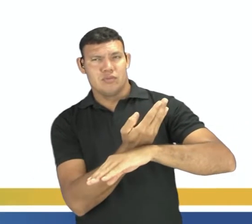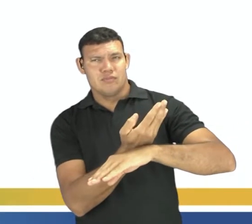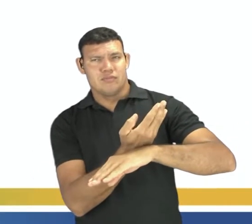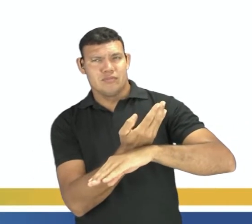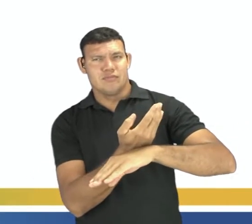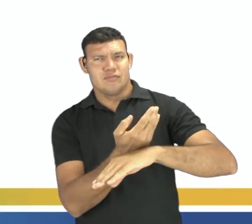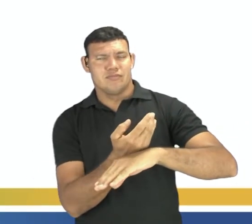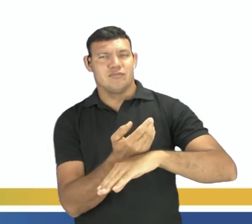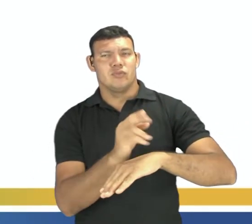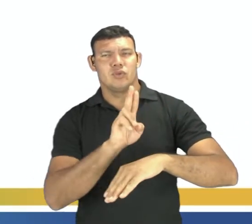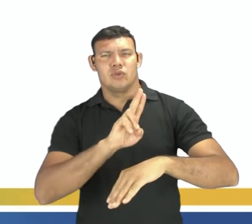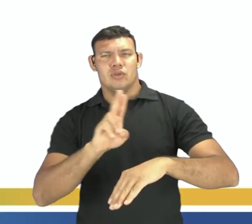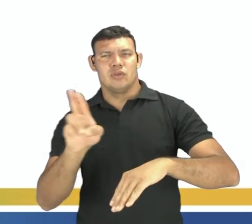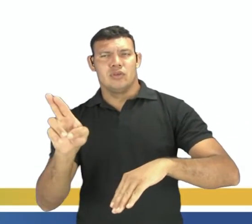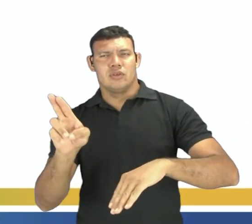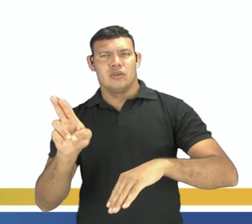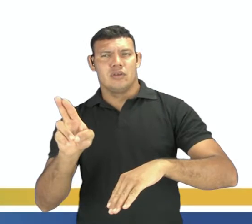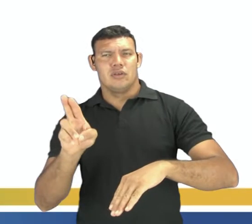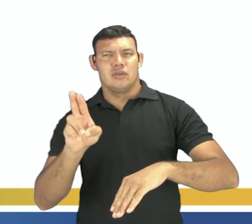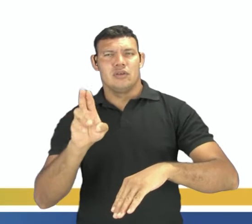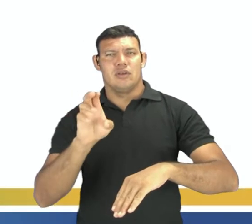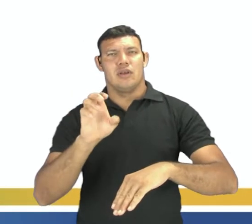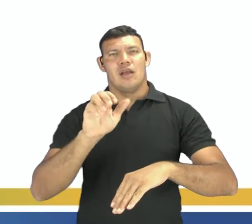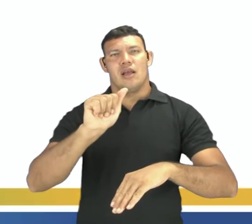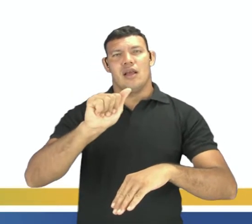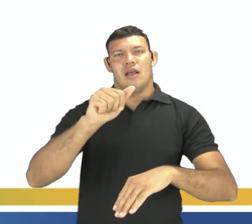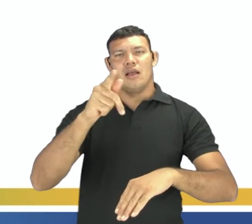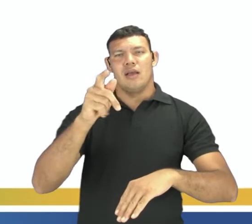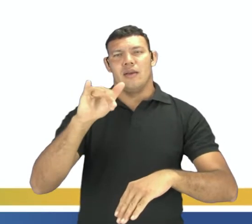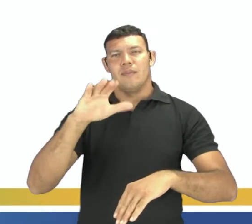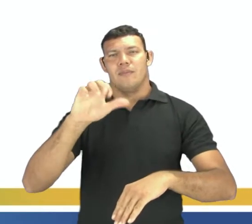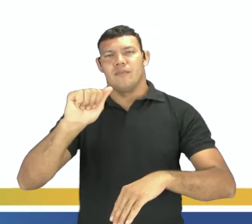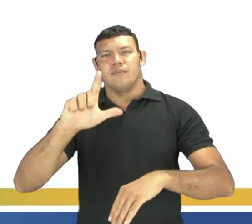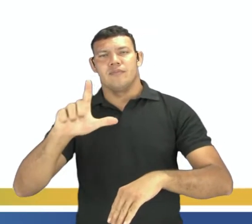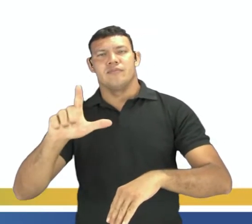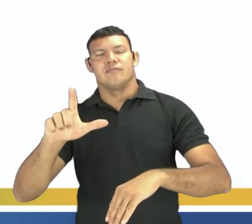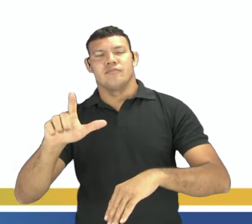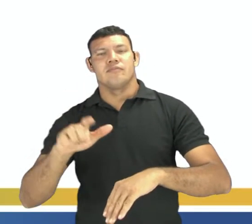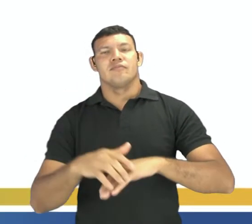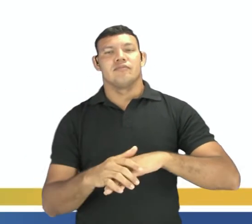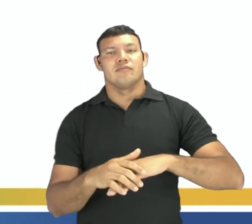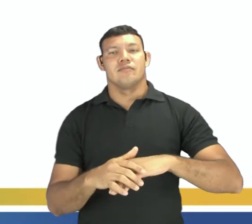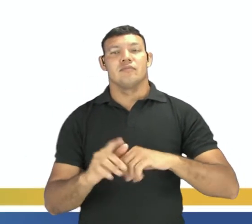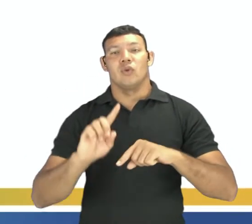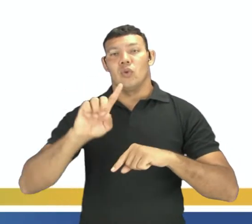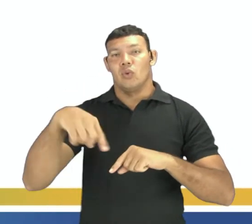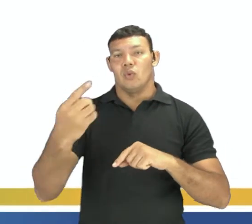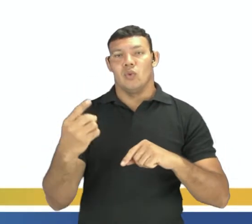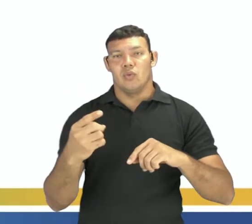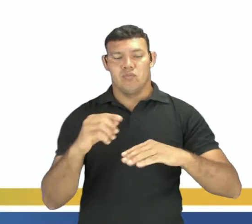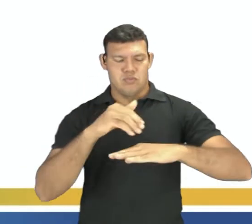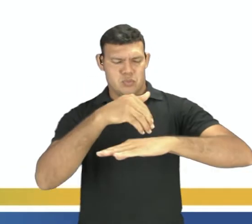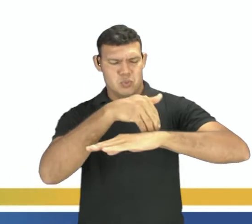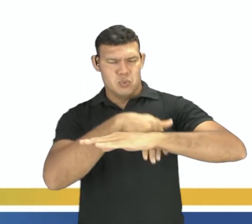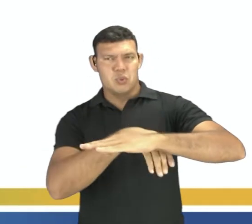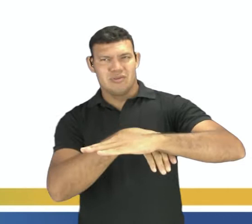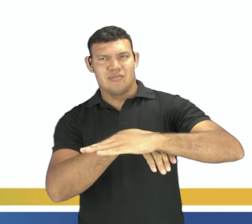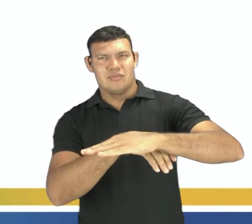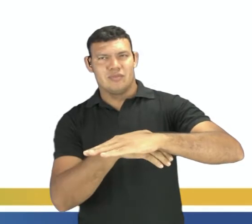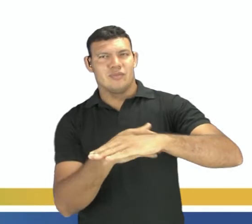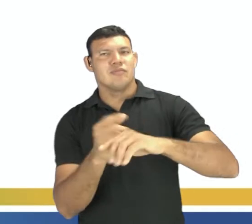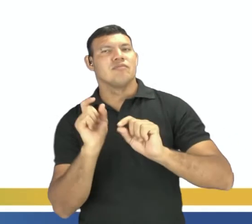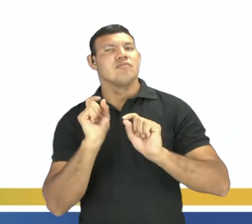superfície, denominado região apical, e o outro polo é voltado para o tecido conjuntivo